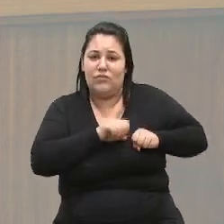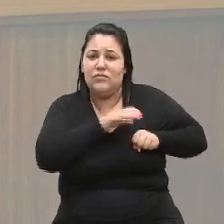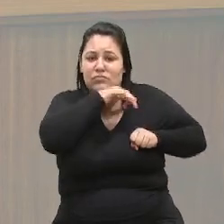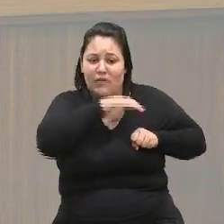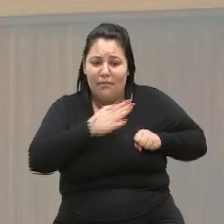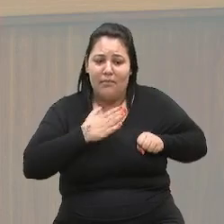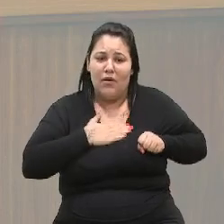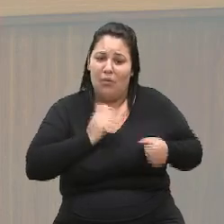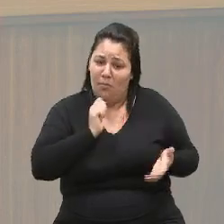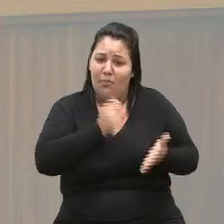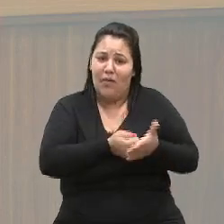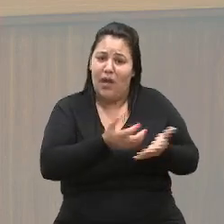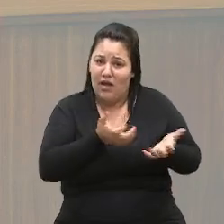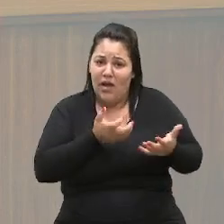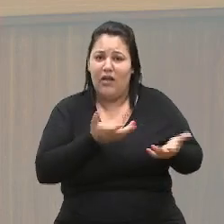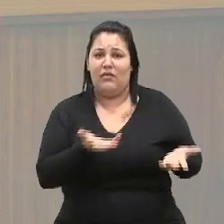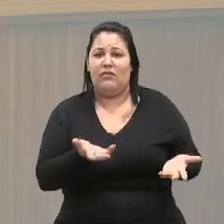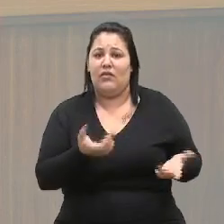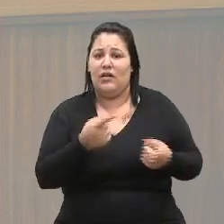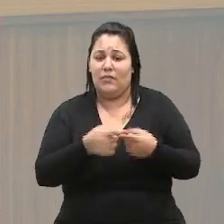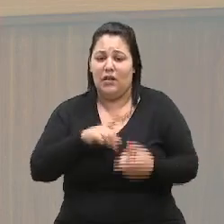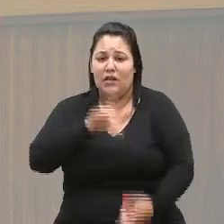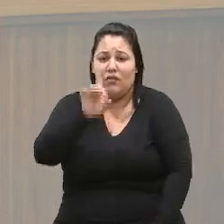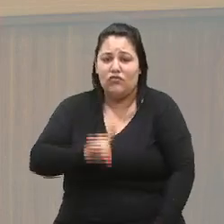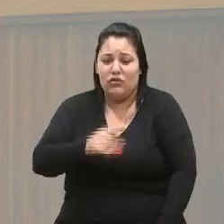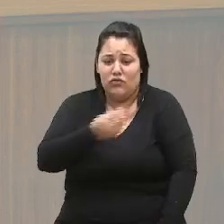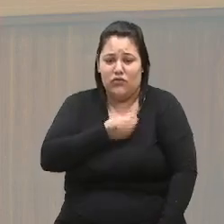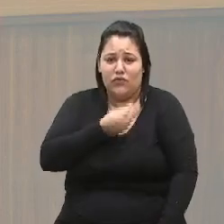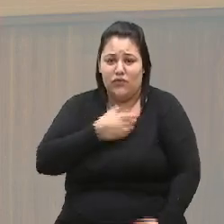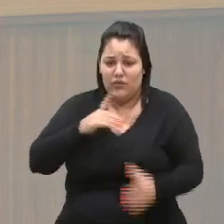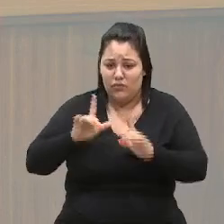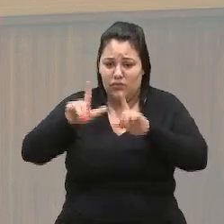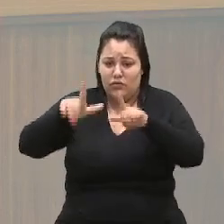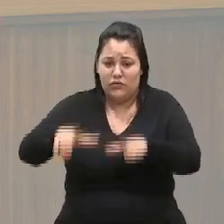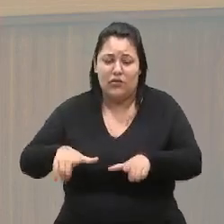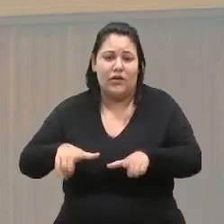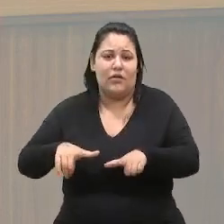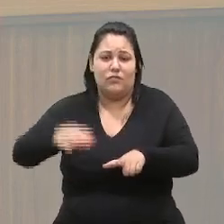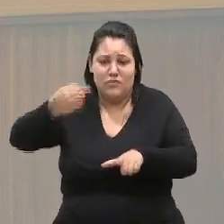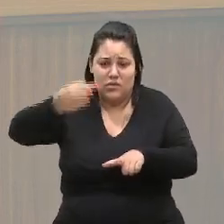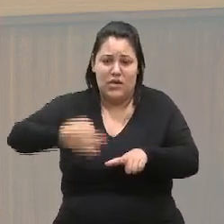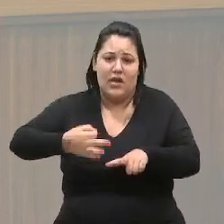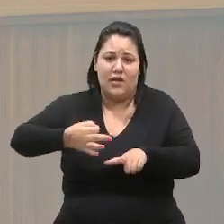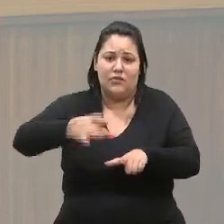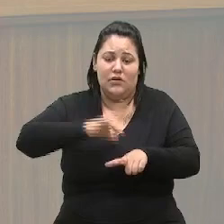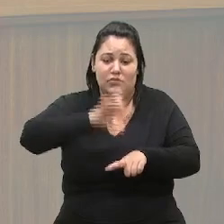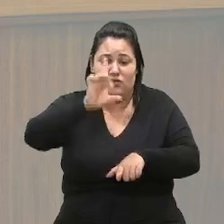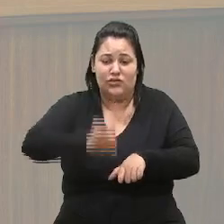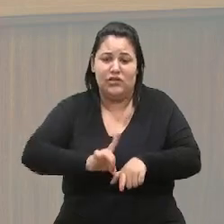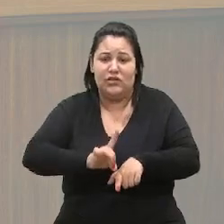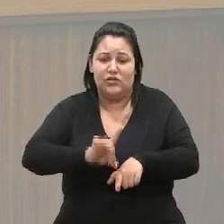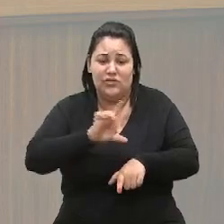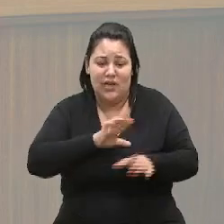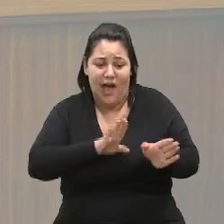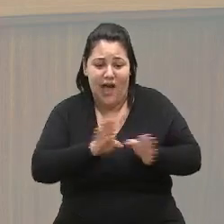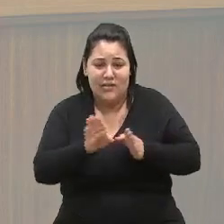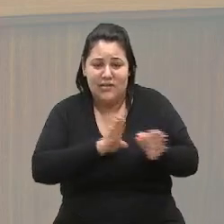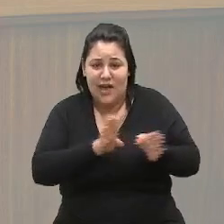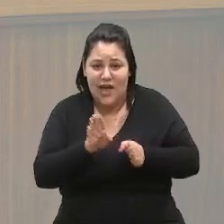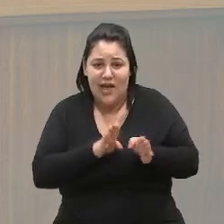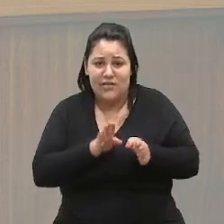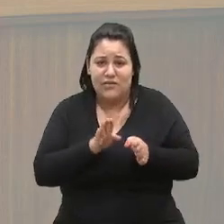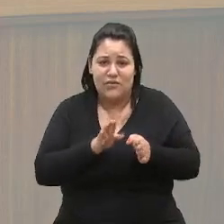terem o direito de viver em uma localidade digna, terem o direito de ter acesso a